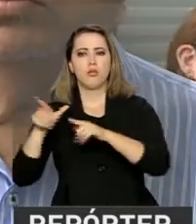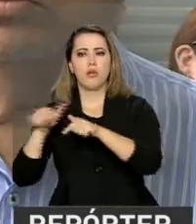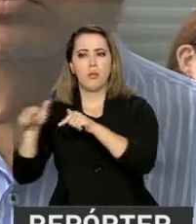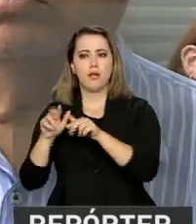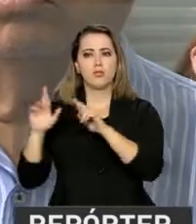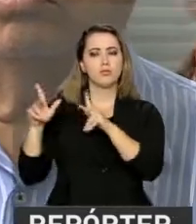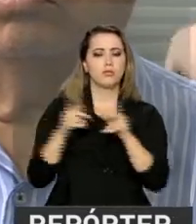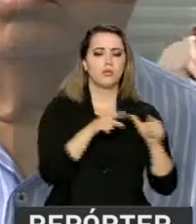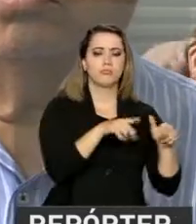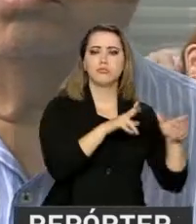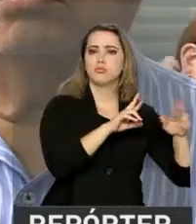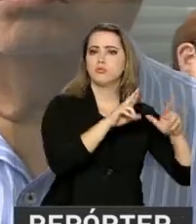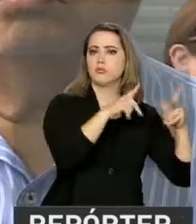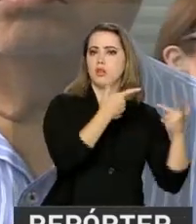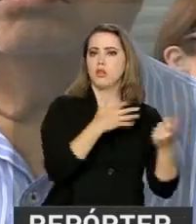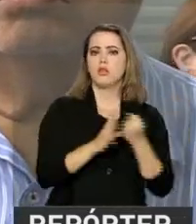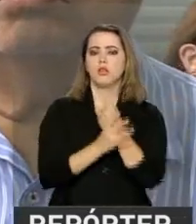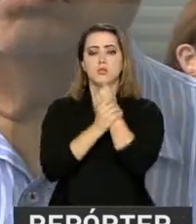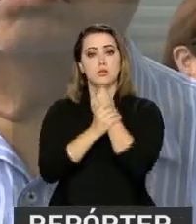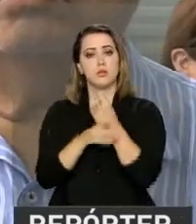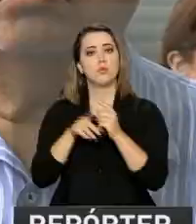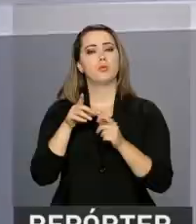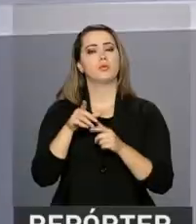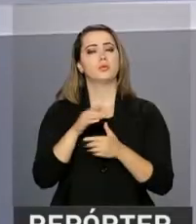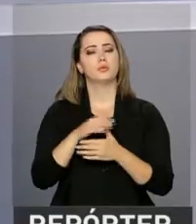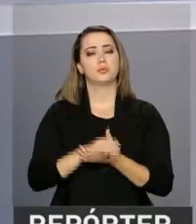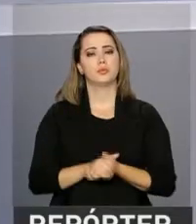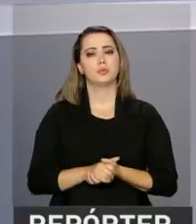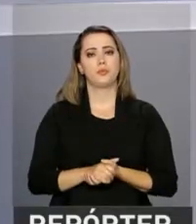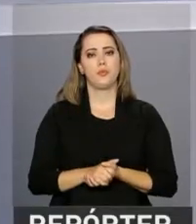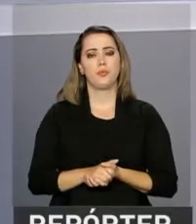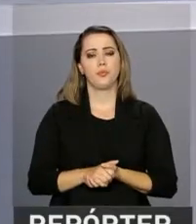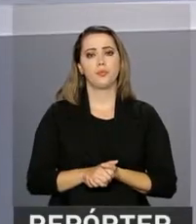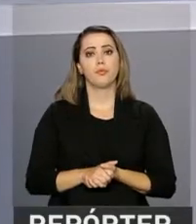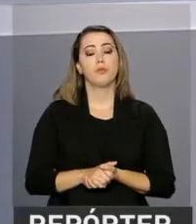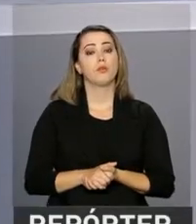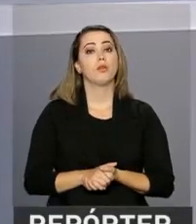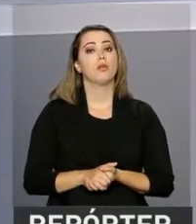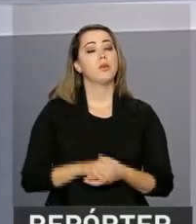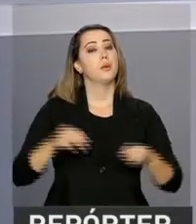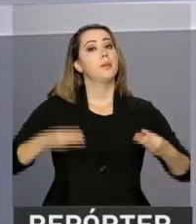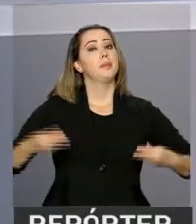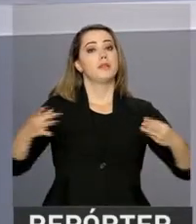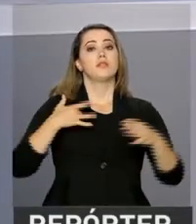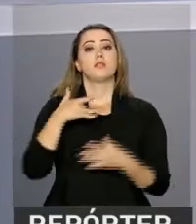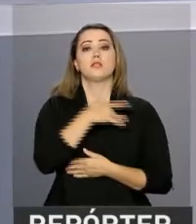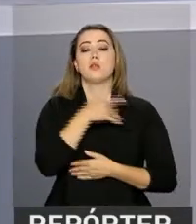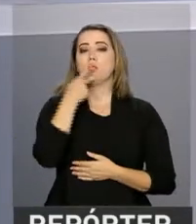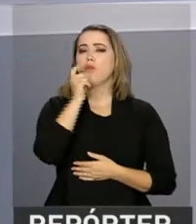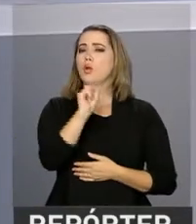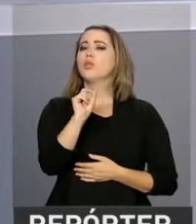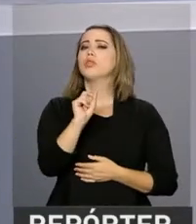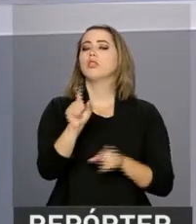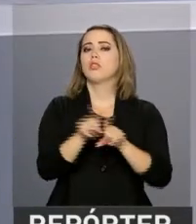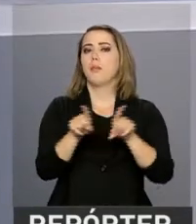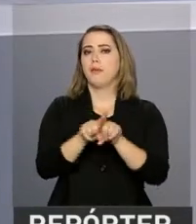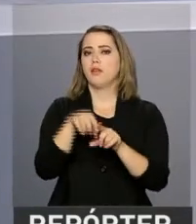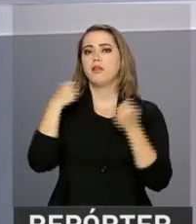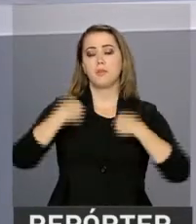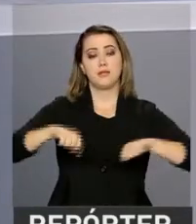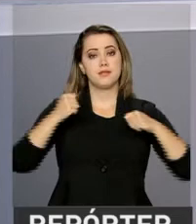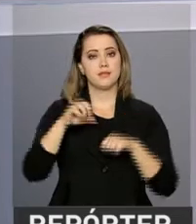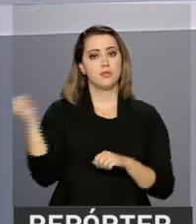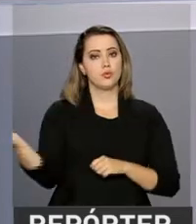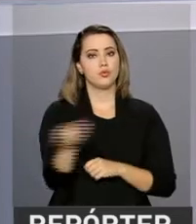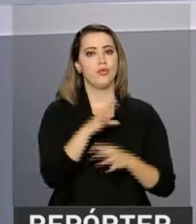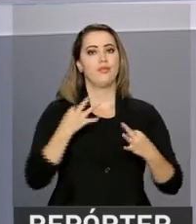com mais segurança para os usuários. O ministro da Saúde defendeu ainda a necessidade da